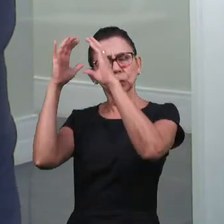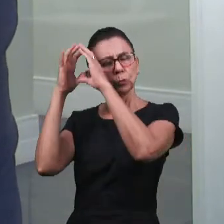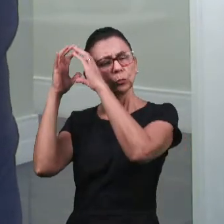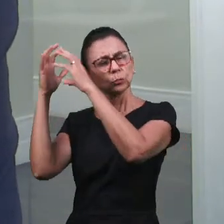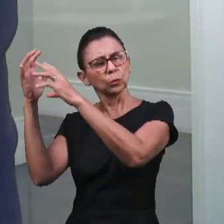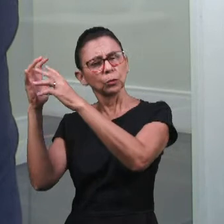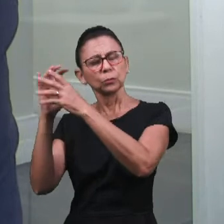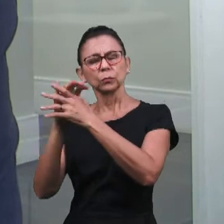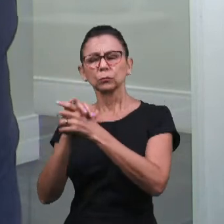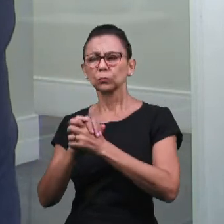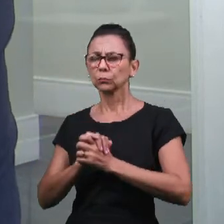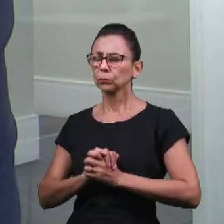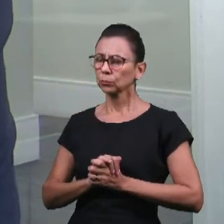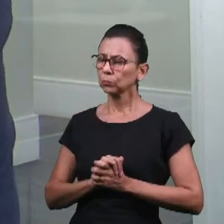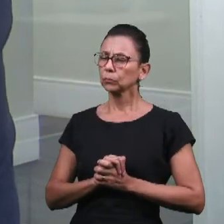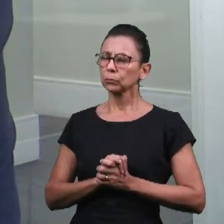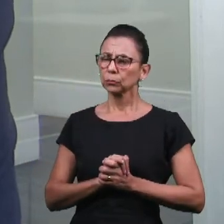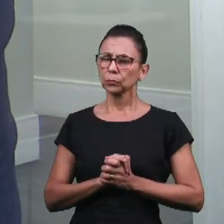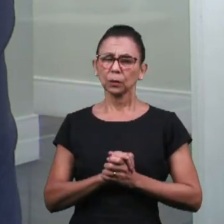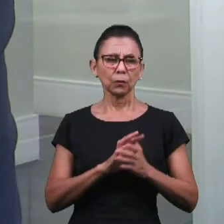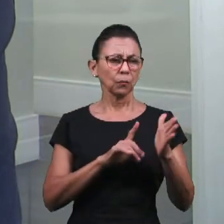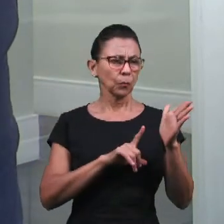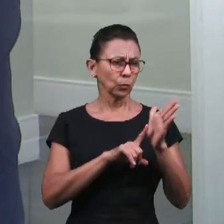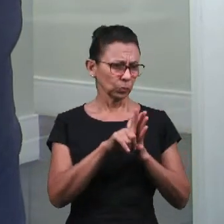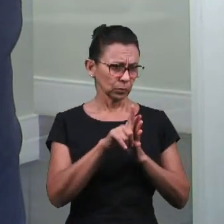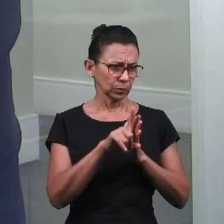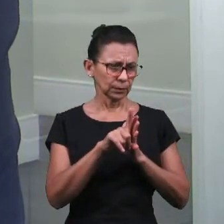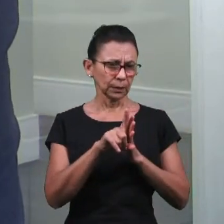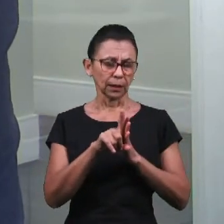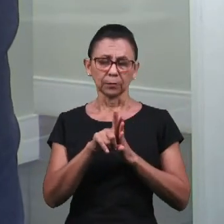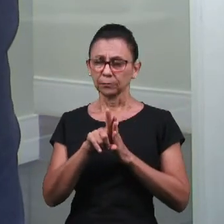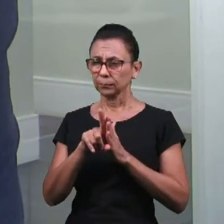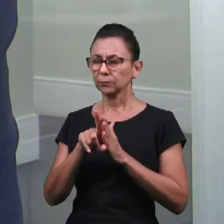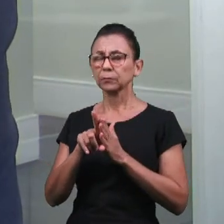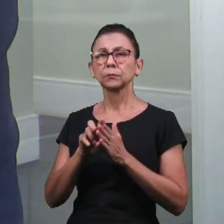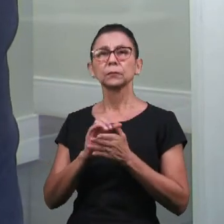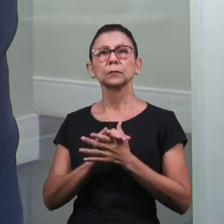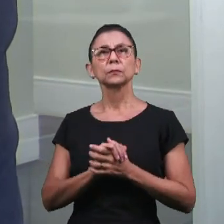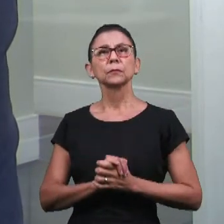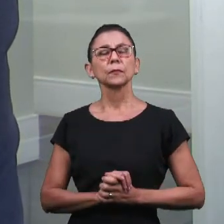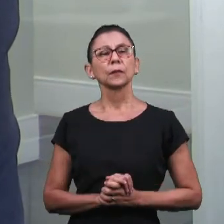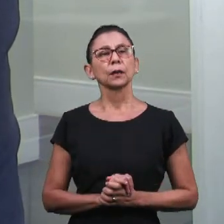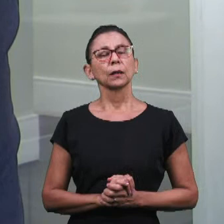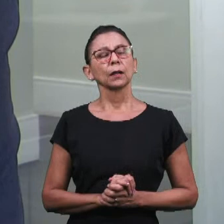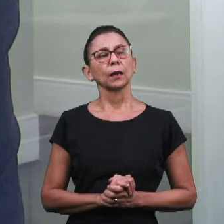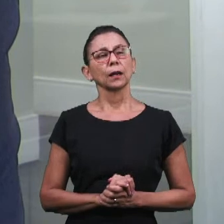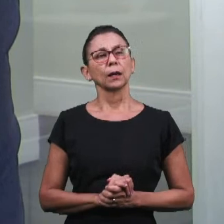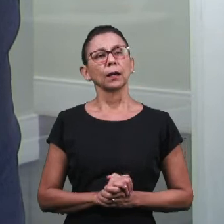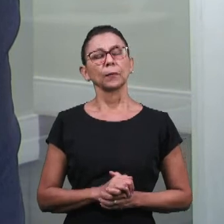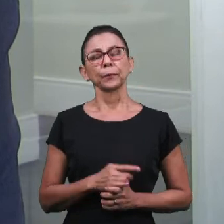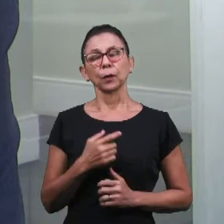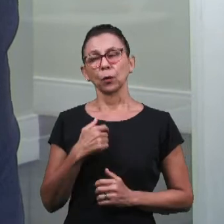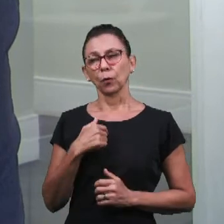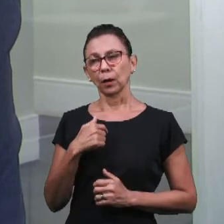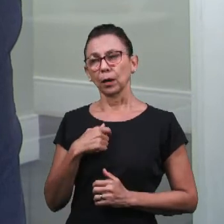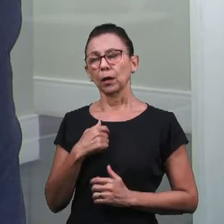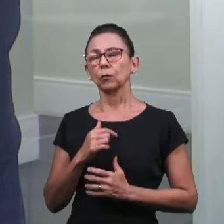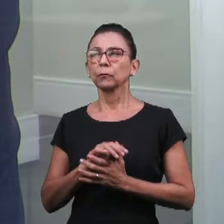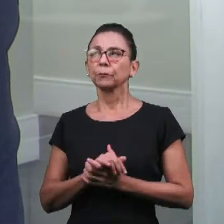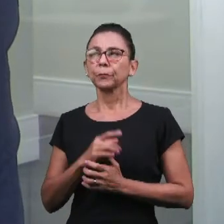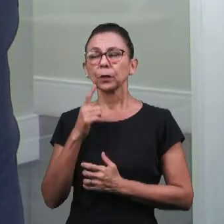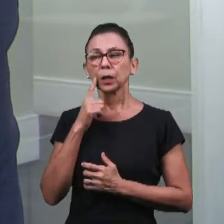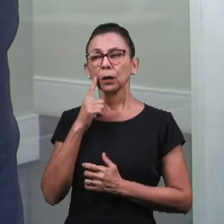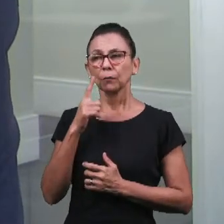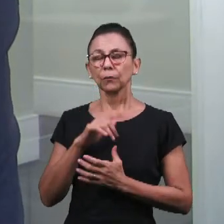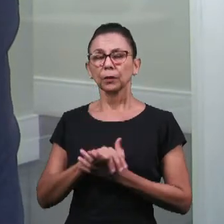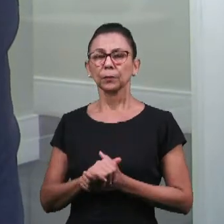Consultamos. Aí disse: pastor, eu tive um sonho que era assim, um anjo vinha